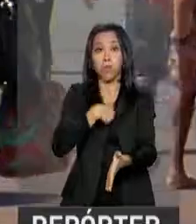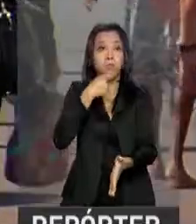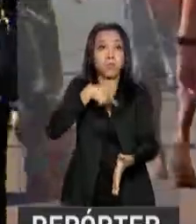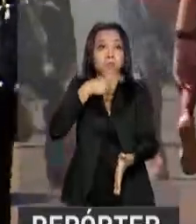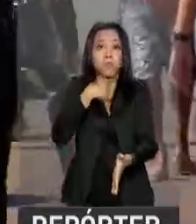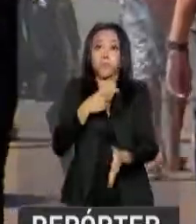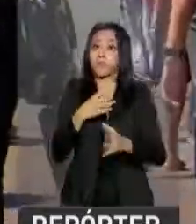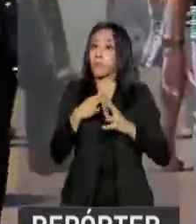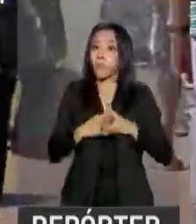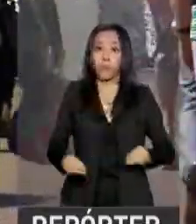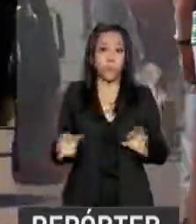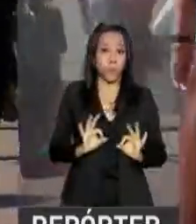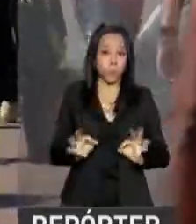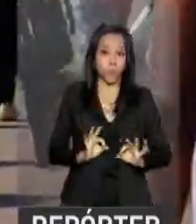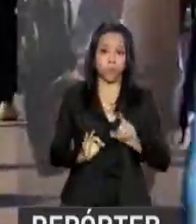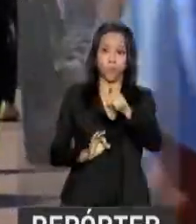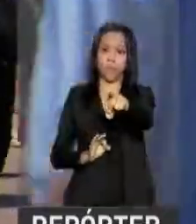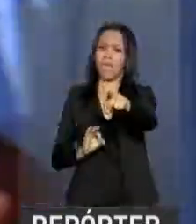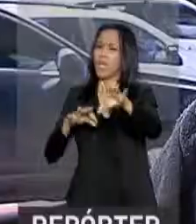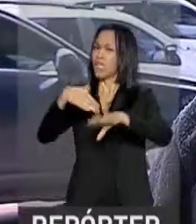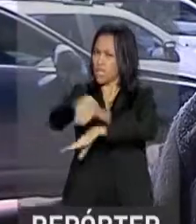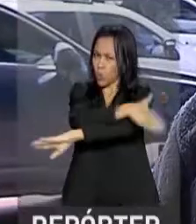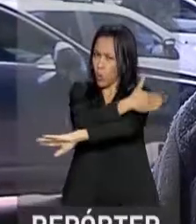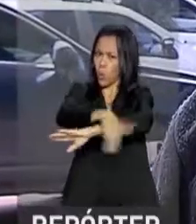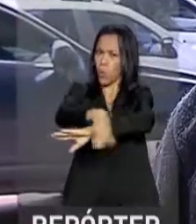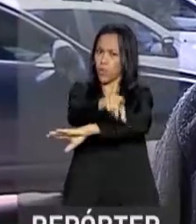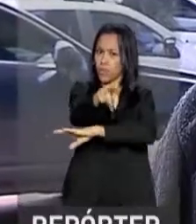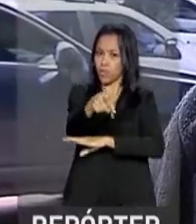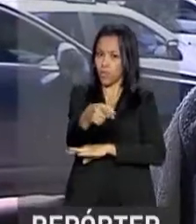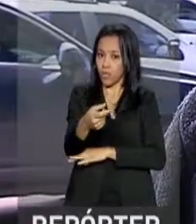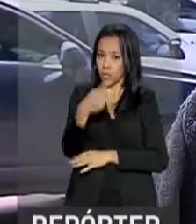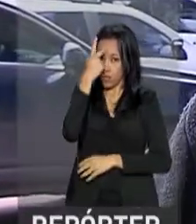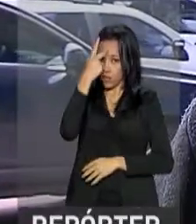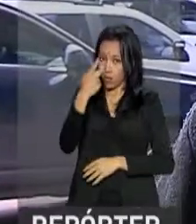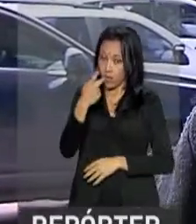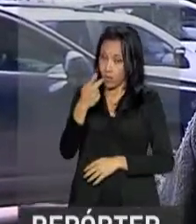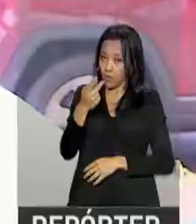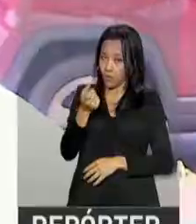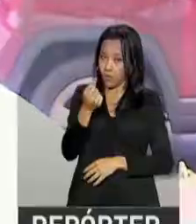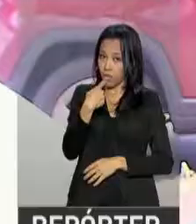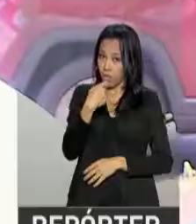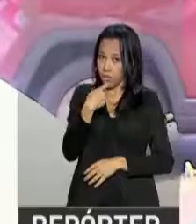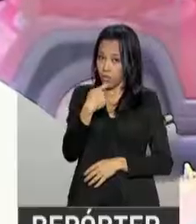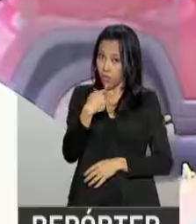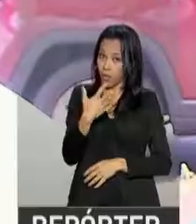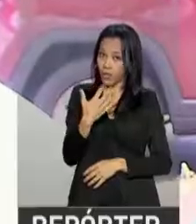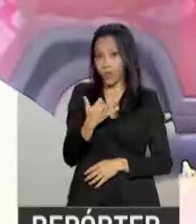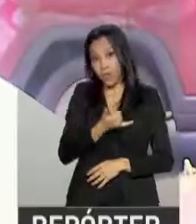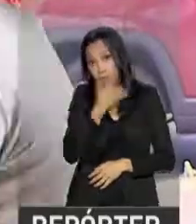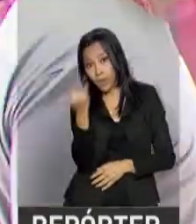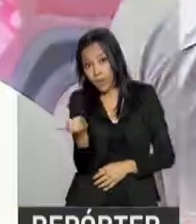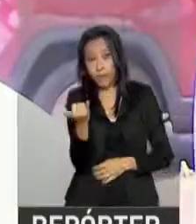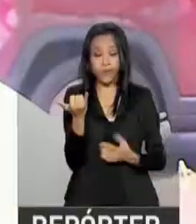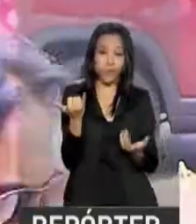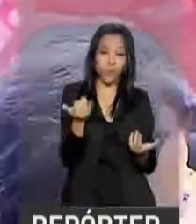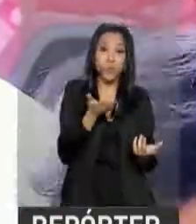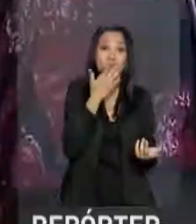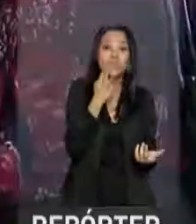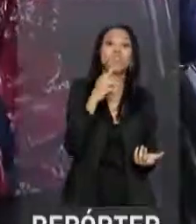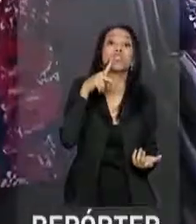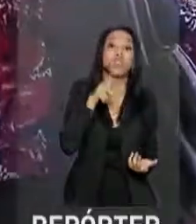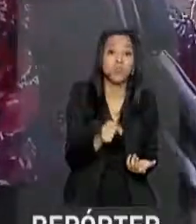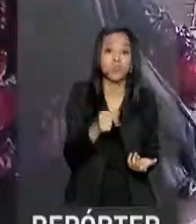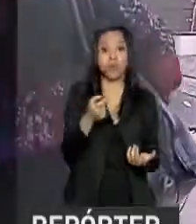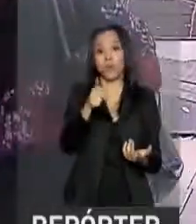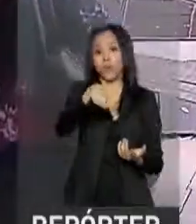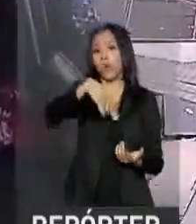nas ruas poucos admitem se medicar tenta segurar rápido depende da situação depende do tipo de remédio